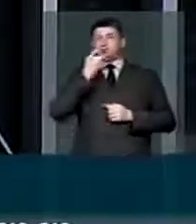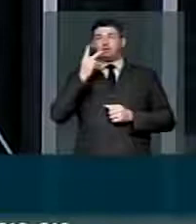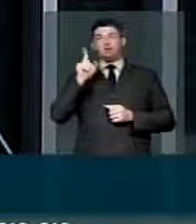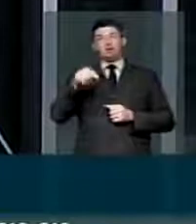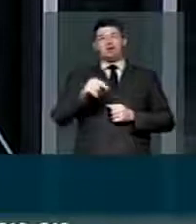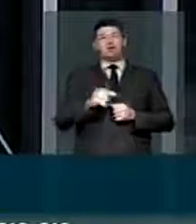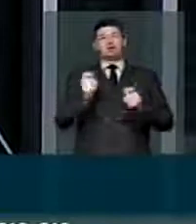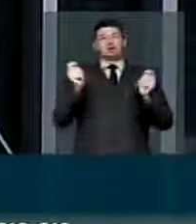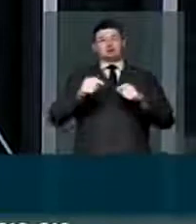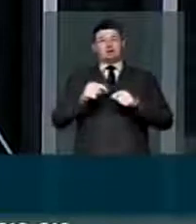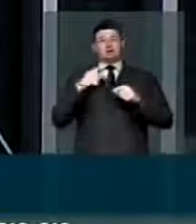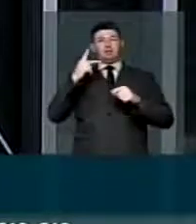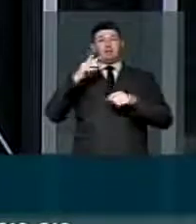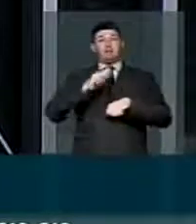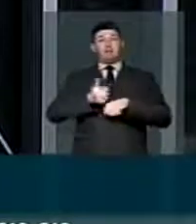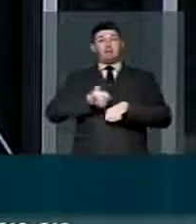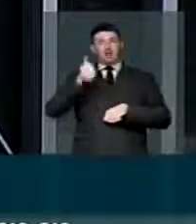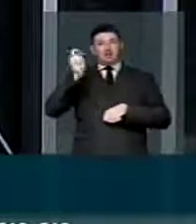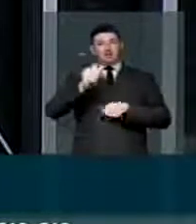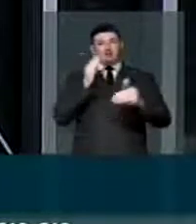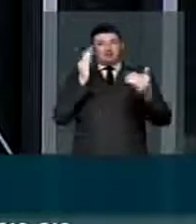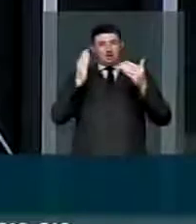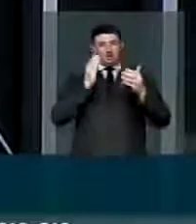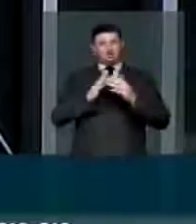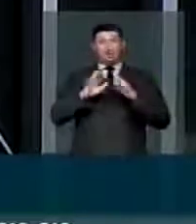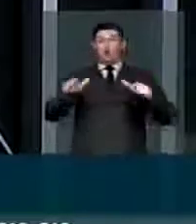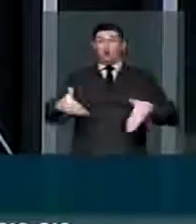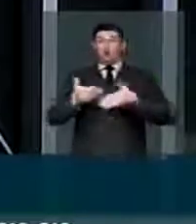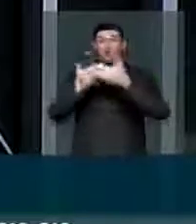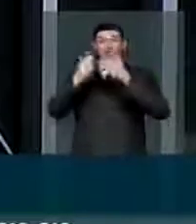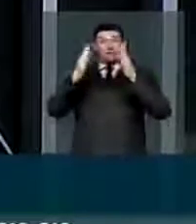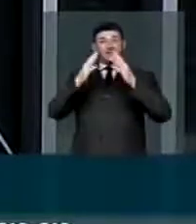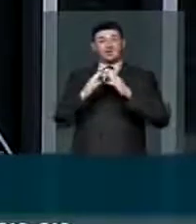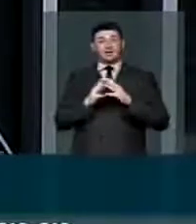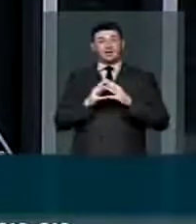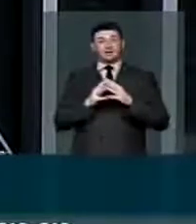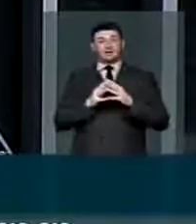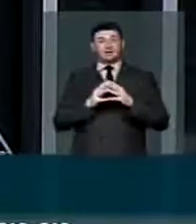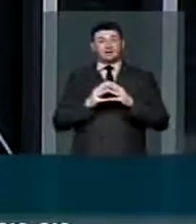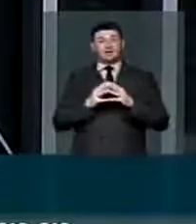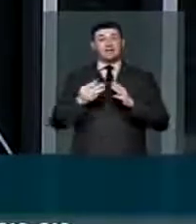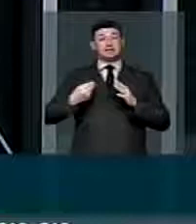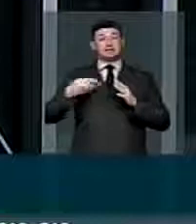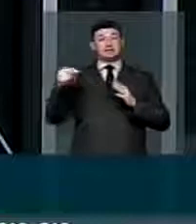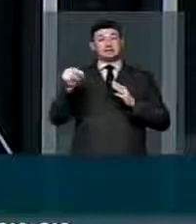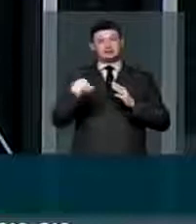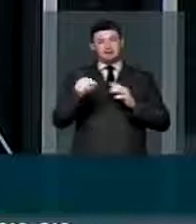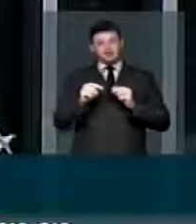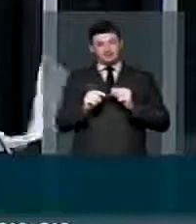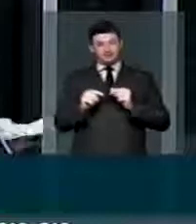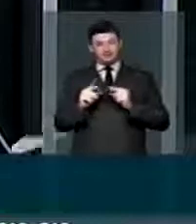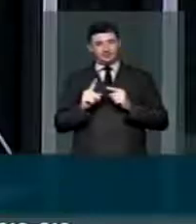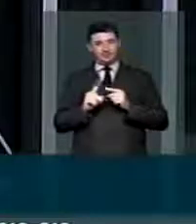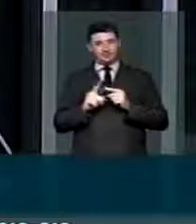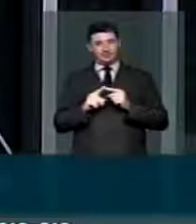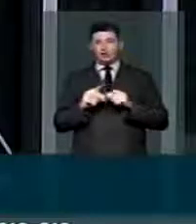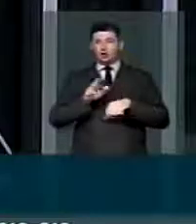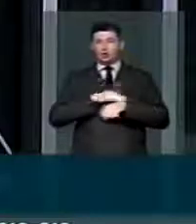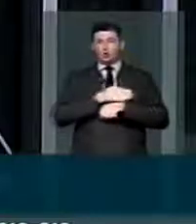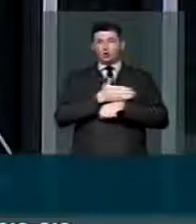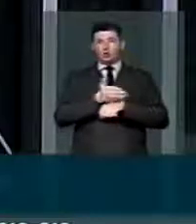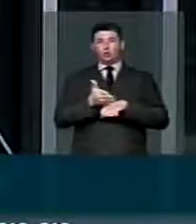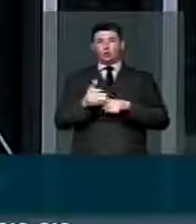uma menção majestática para homenagear. Esteve presente o tempo